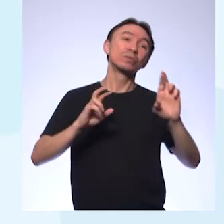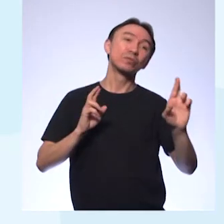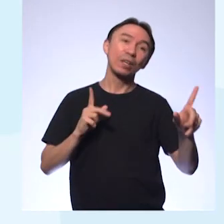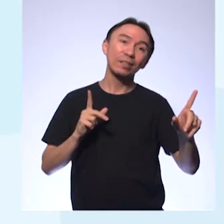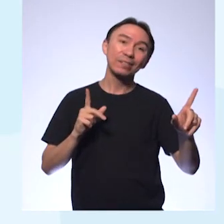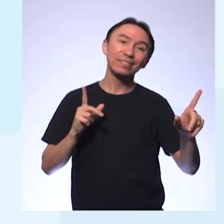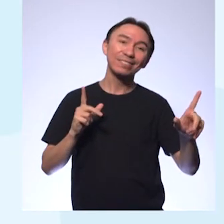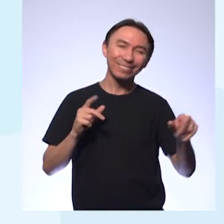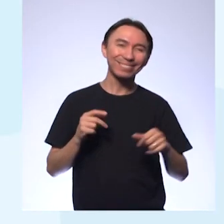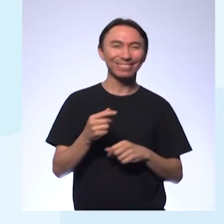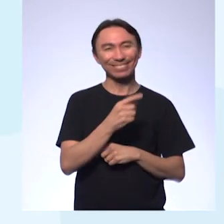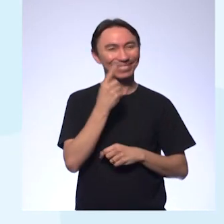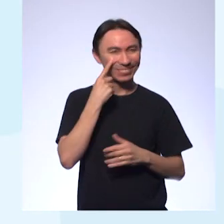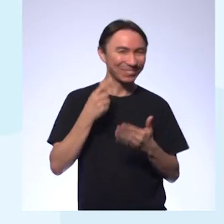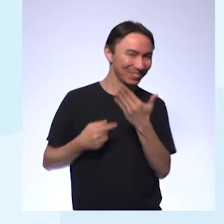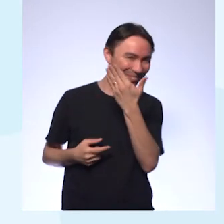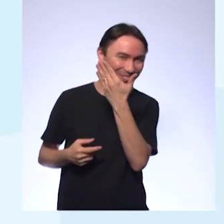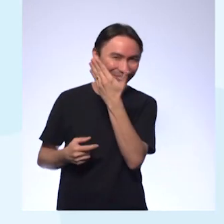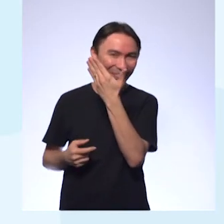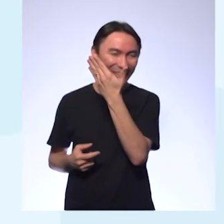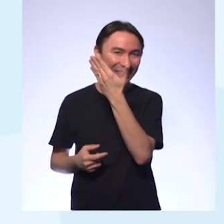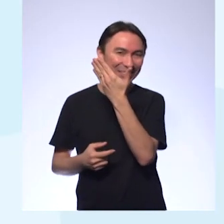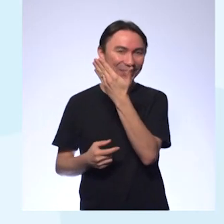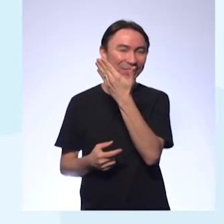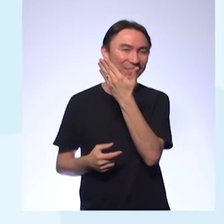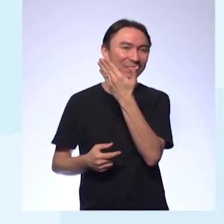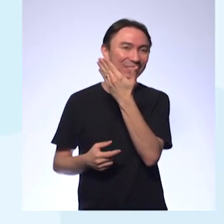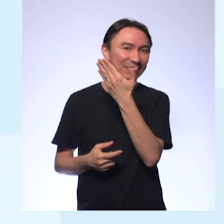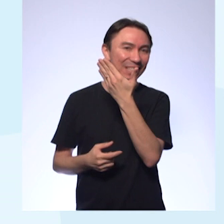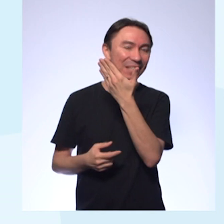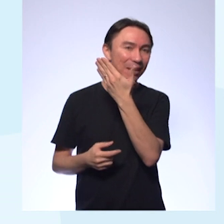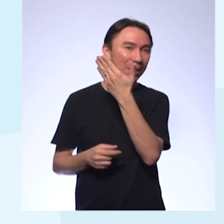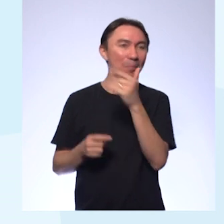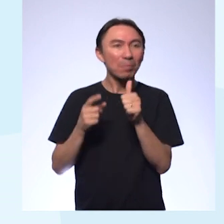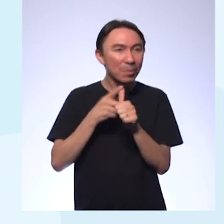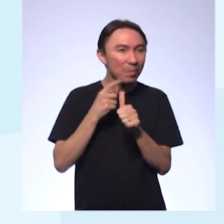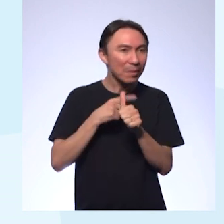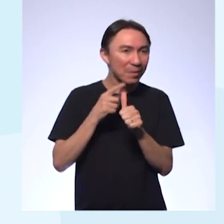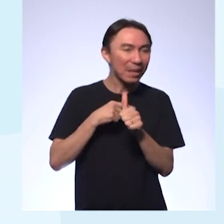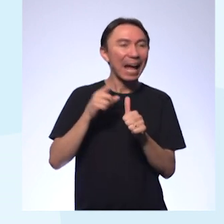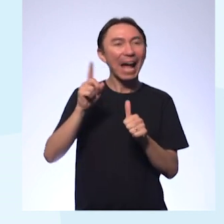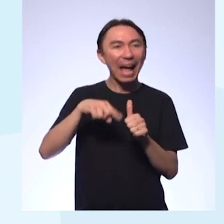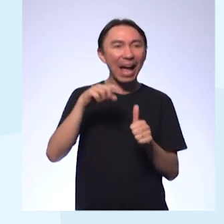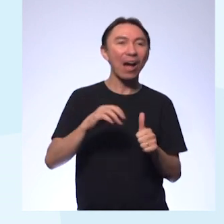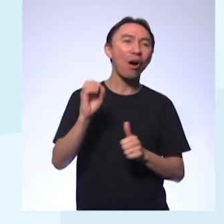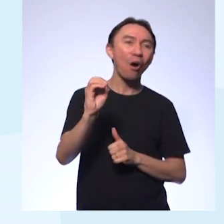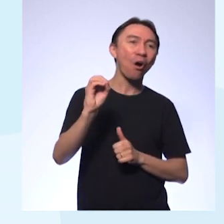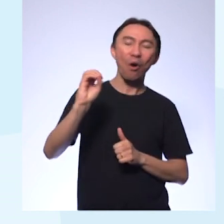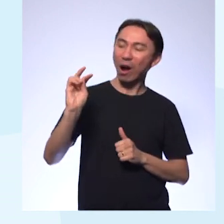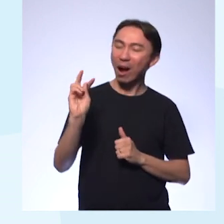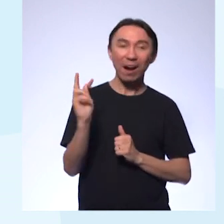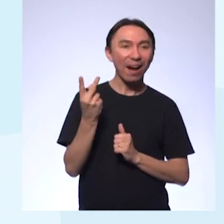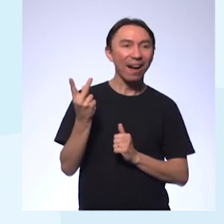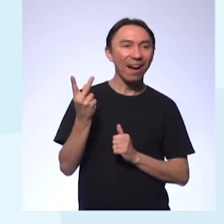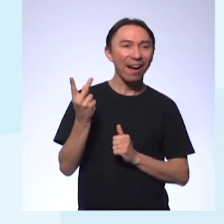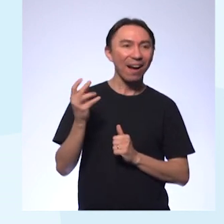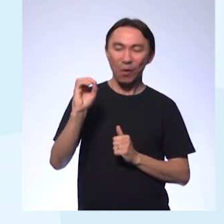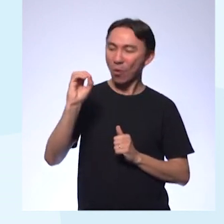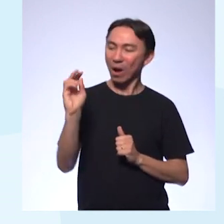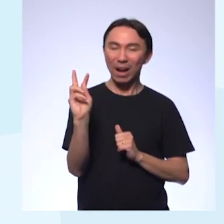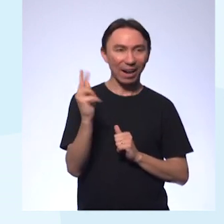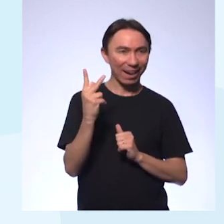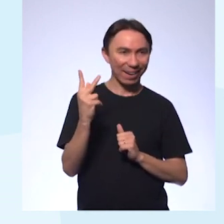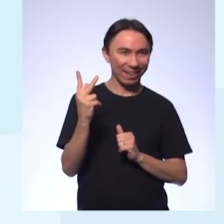no slide, ficou melhor para vocês verem. Então, o primeiro que eu desenhei para vocês lá é essa primeira figura aqui, que tem ali, ó, tá vendo?